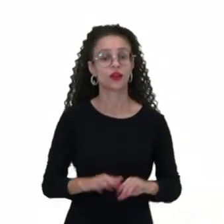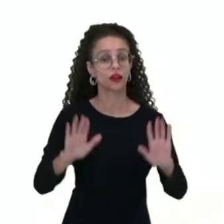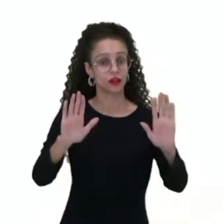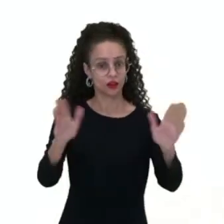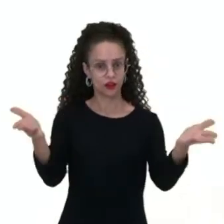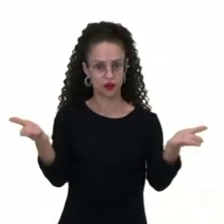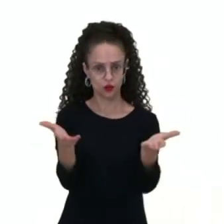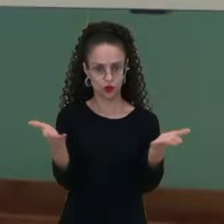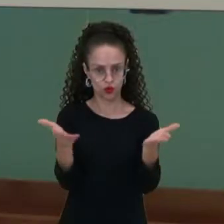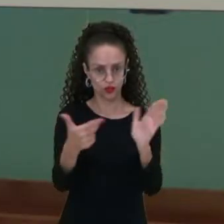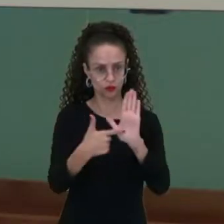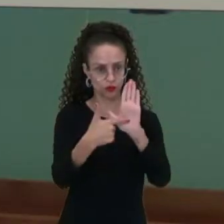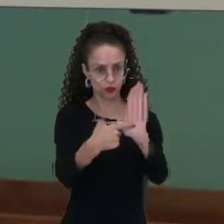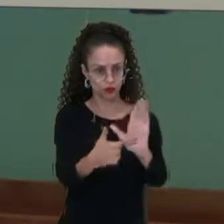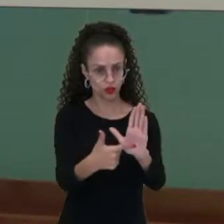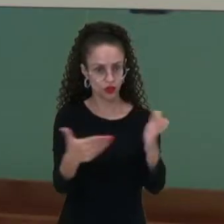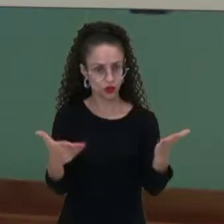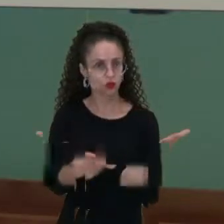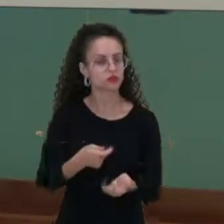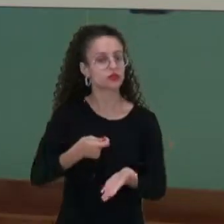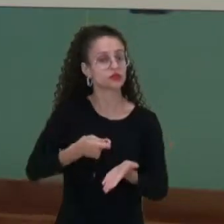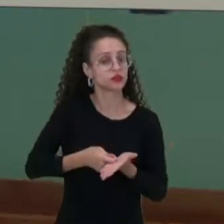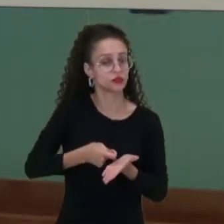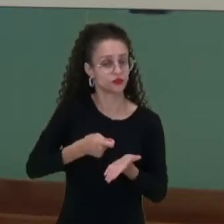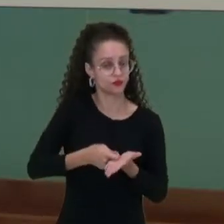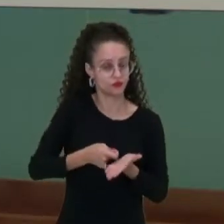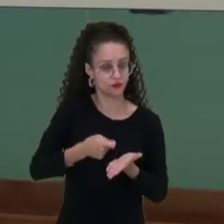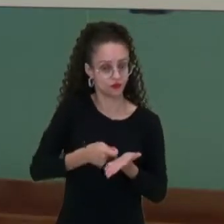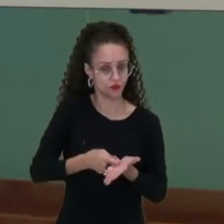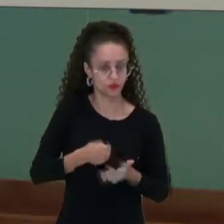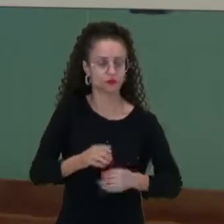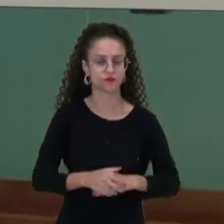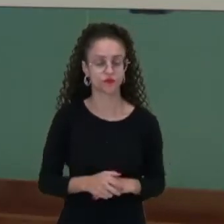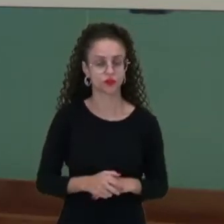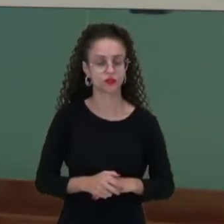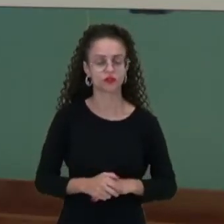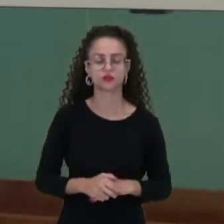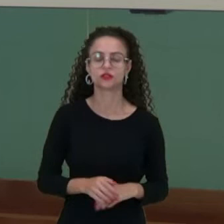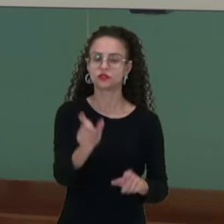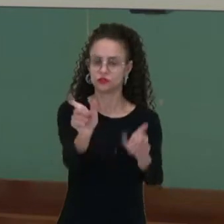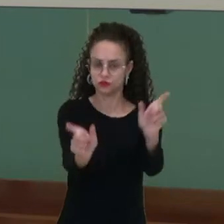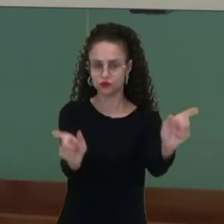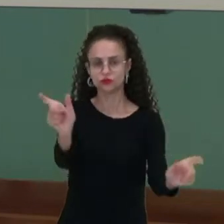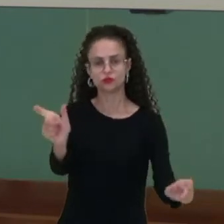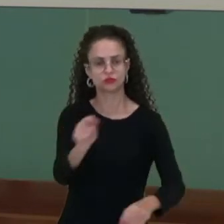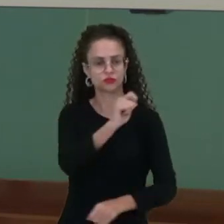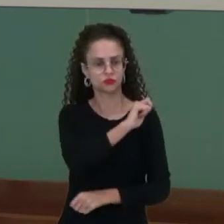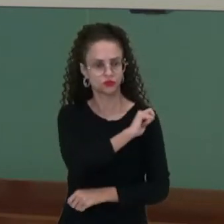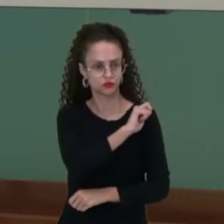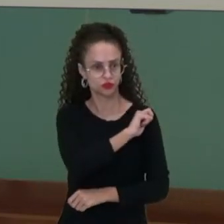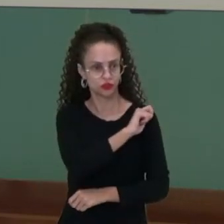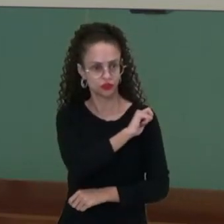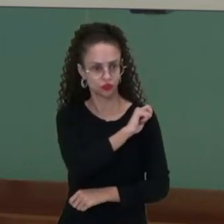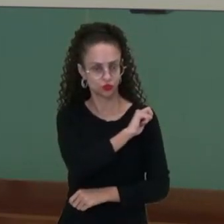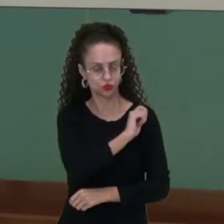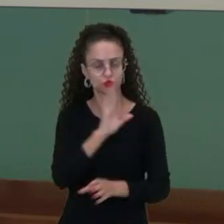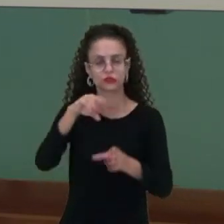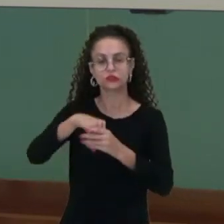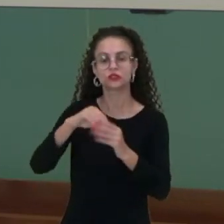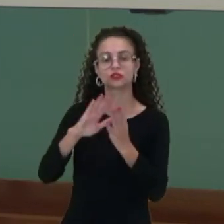Agora vamos falar um pouco sobre os deveres dos alunos para com o